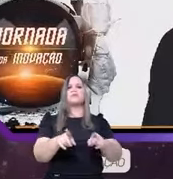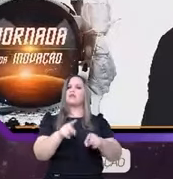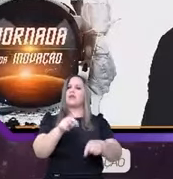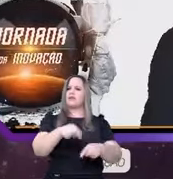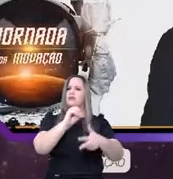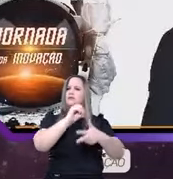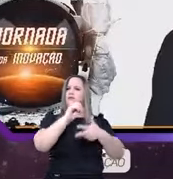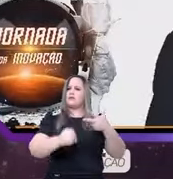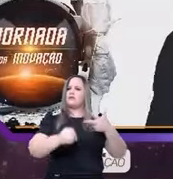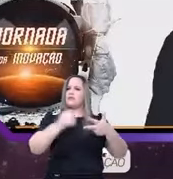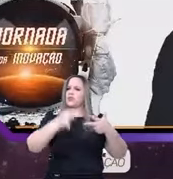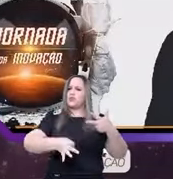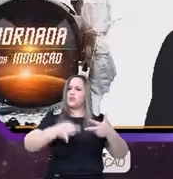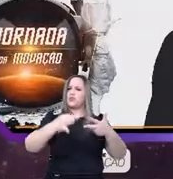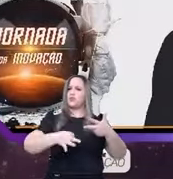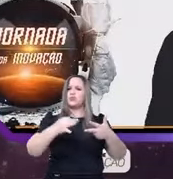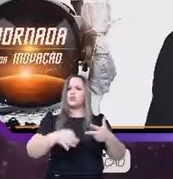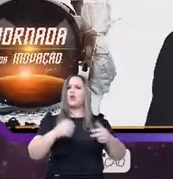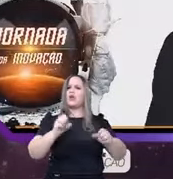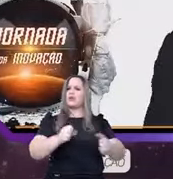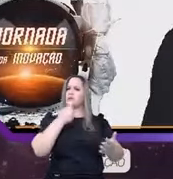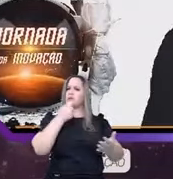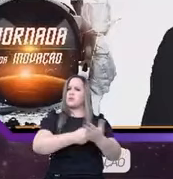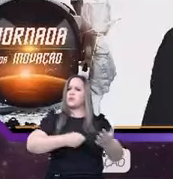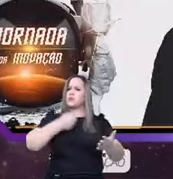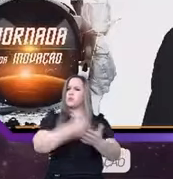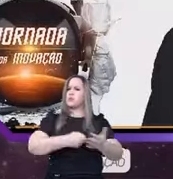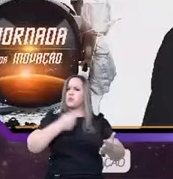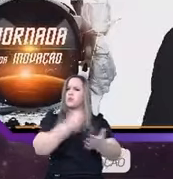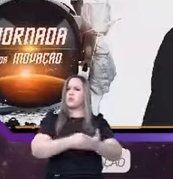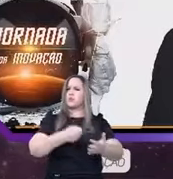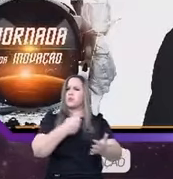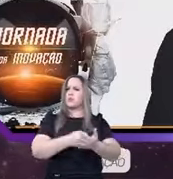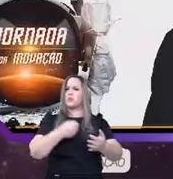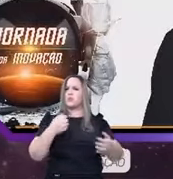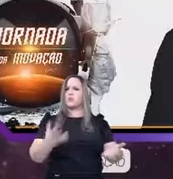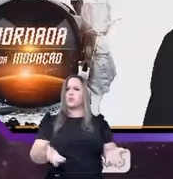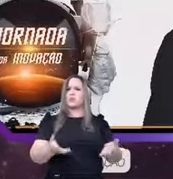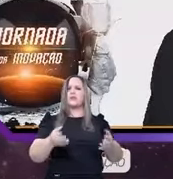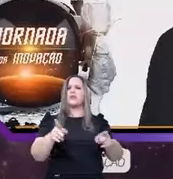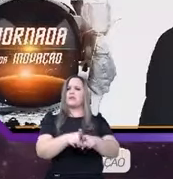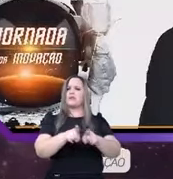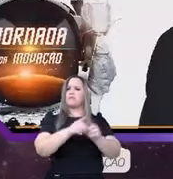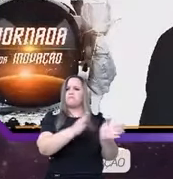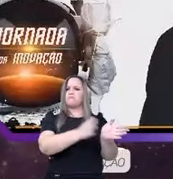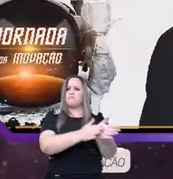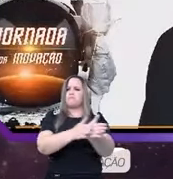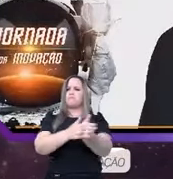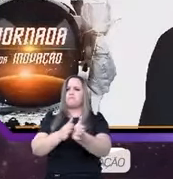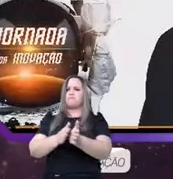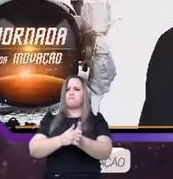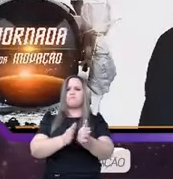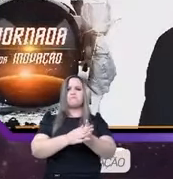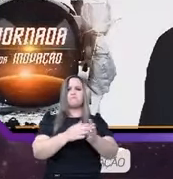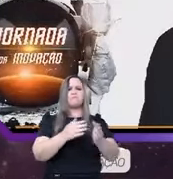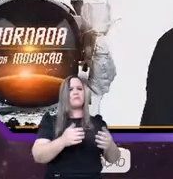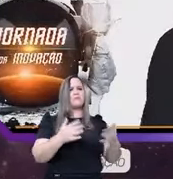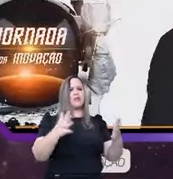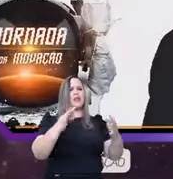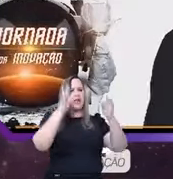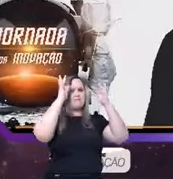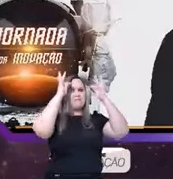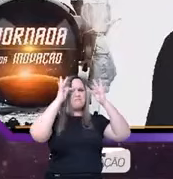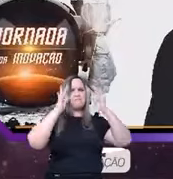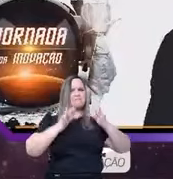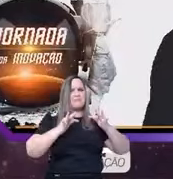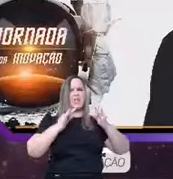preciso me curvar a essa luta do Dr. João Thiago, e elogiar também o brilhantismo da testemunha que trouxe aqui